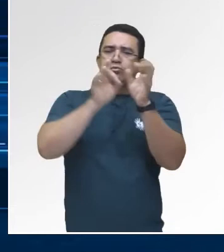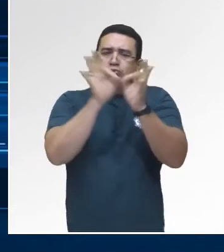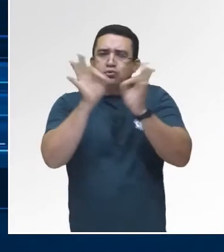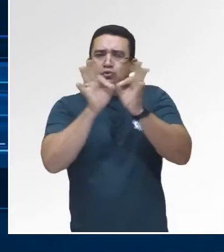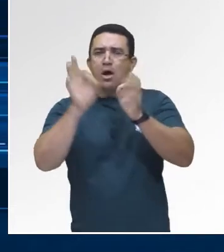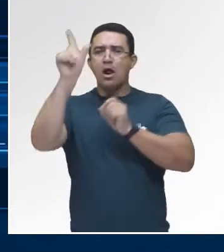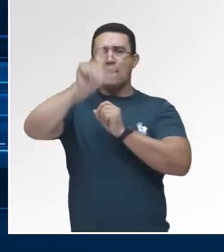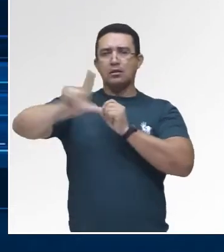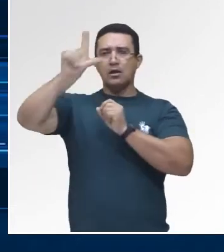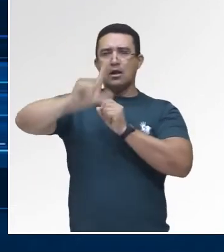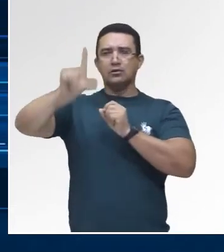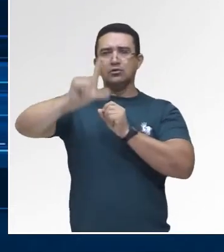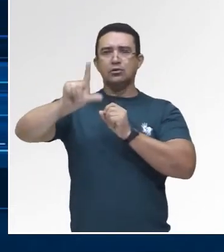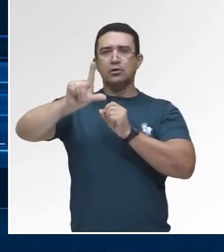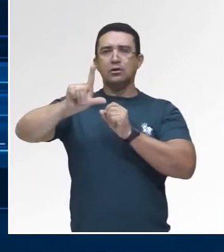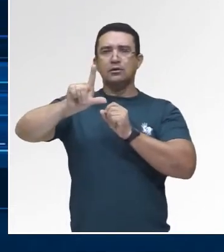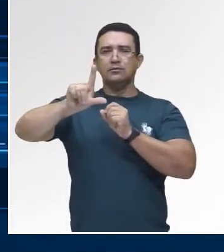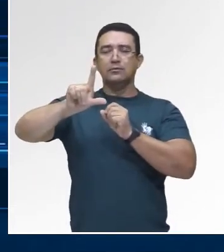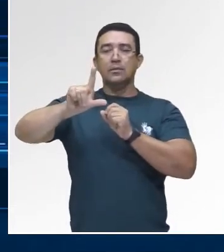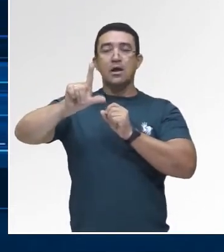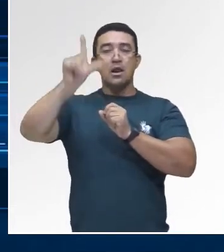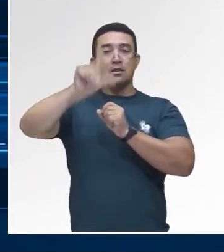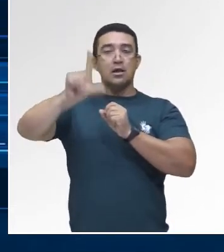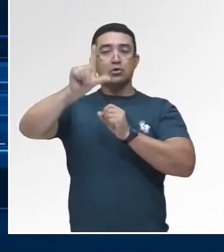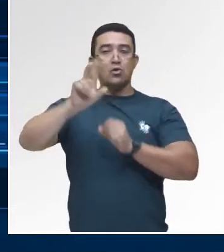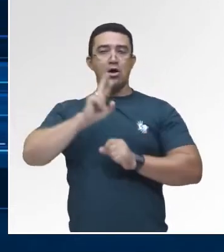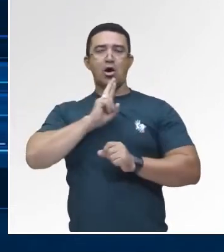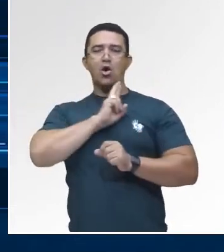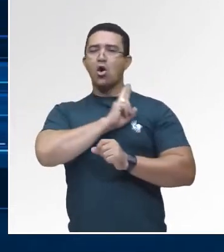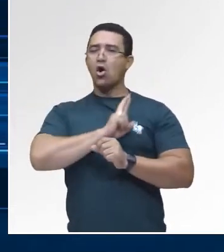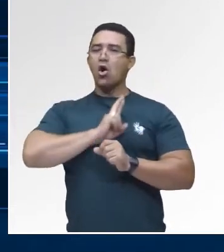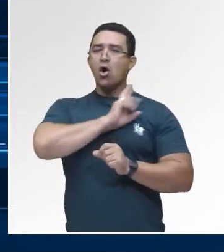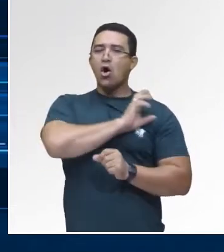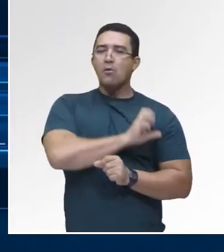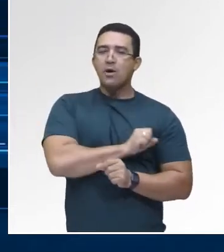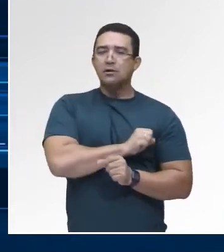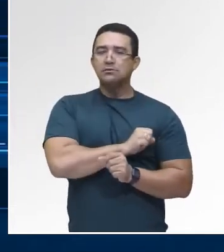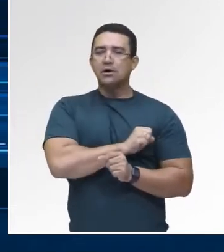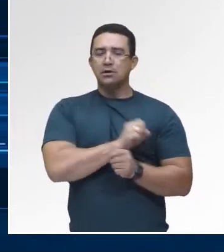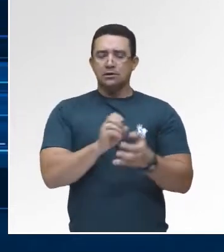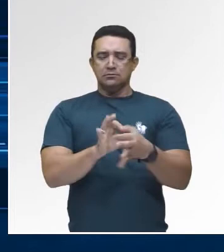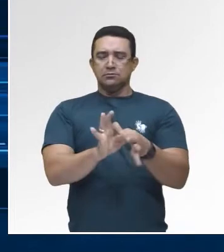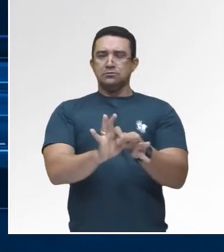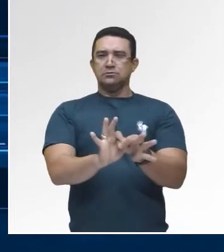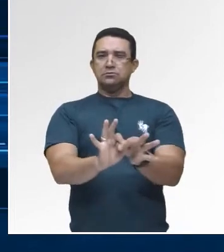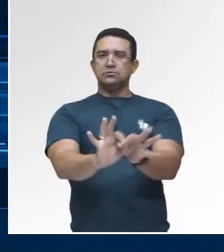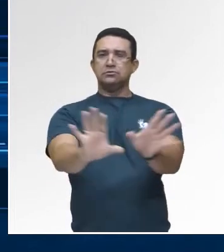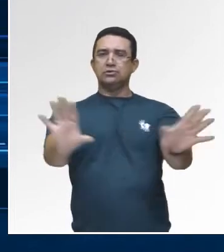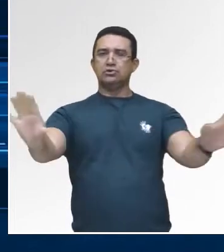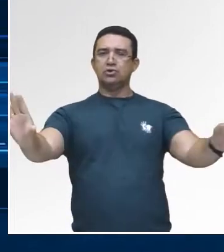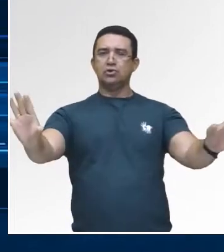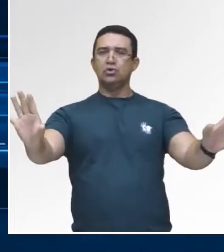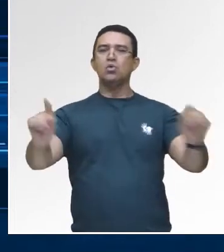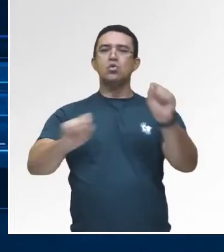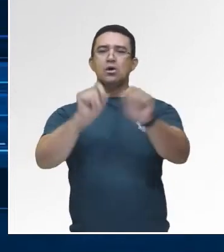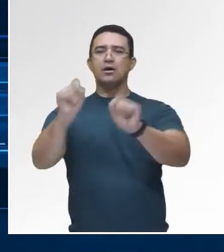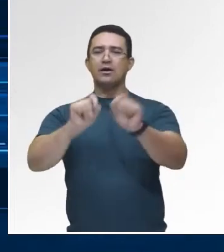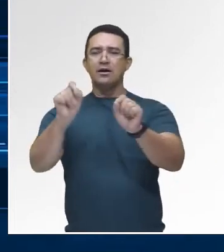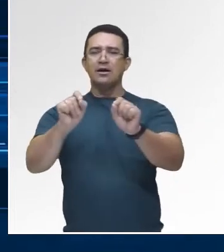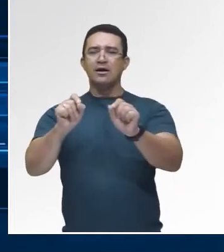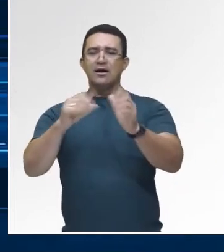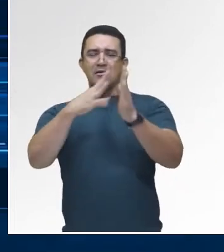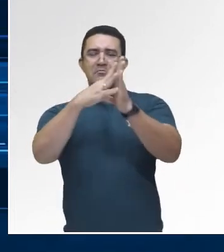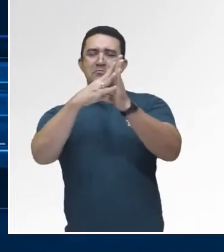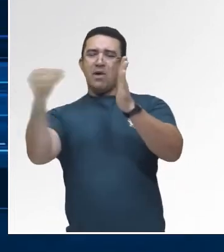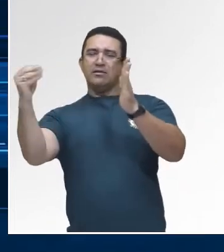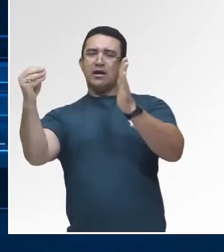a literatura romântica se desvincula completamente dos padrões e